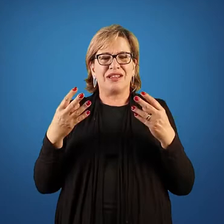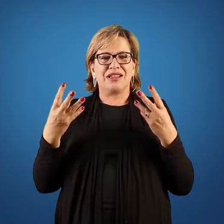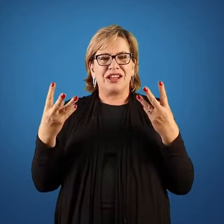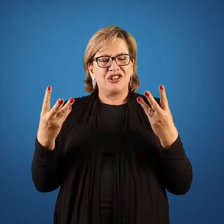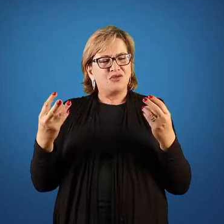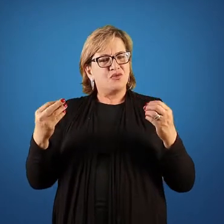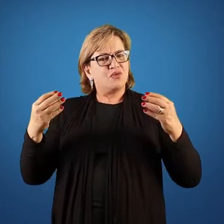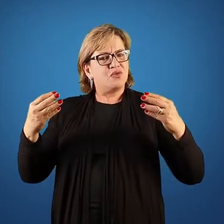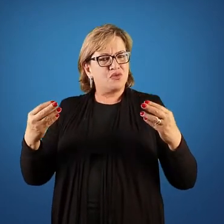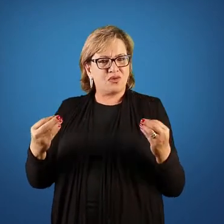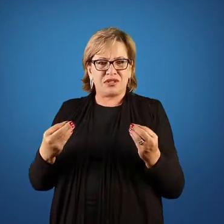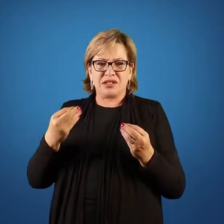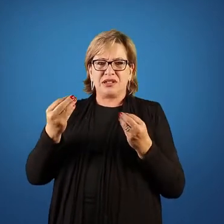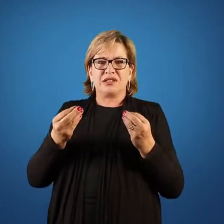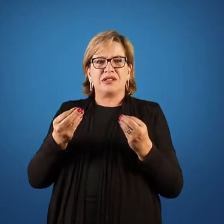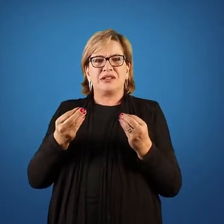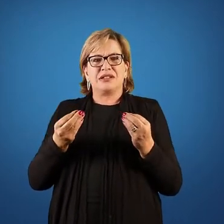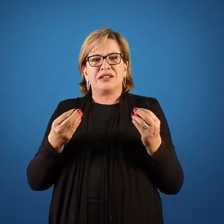pouco mais